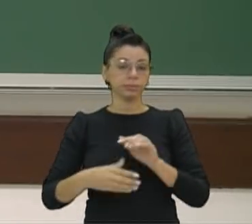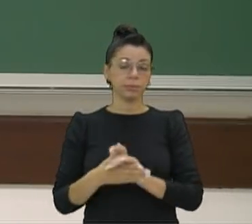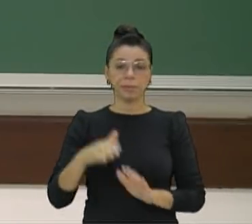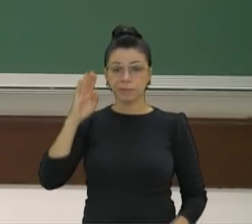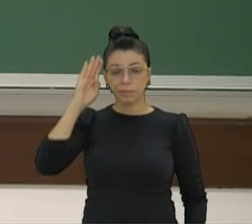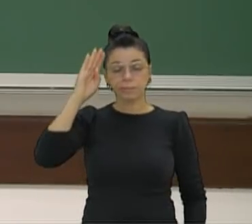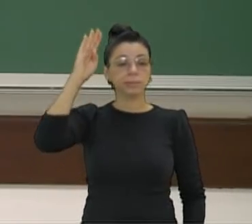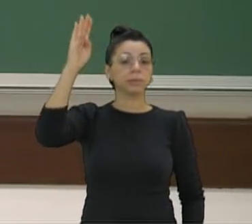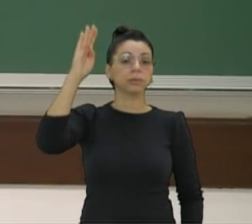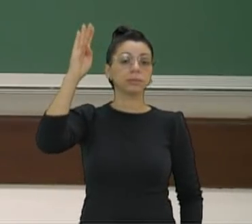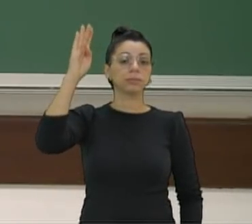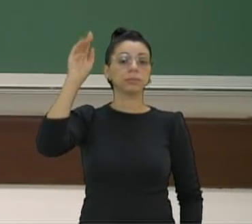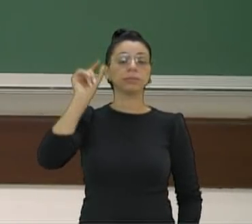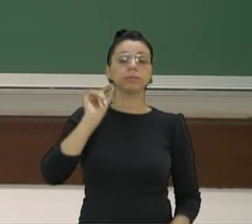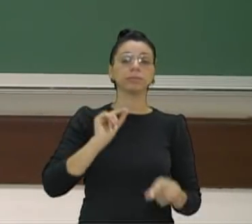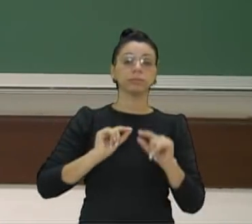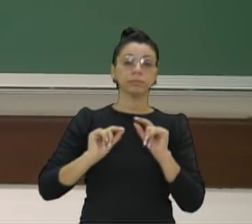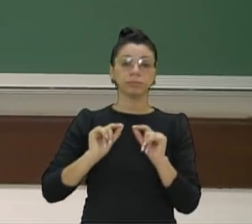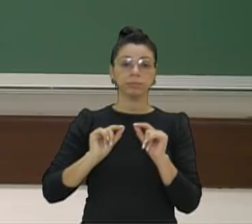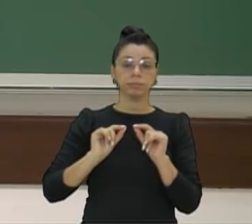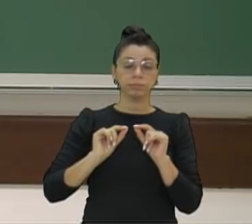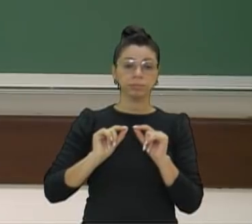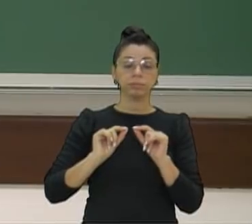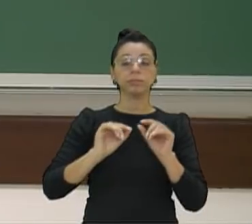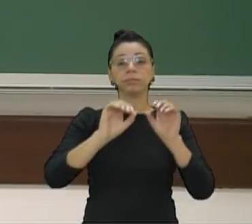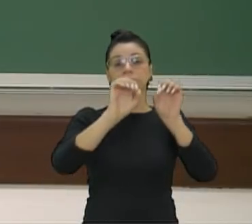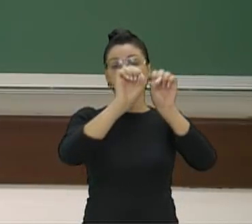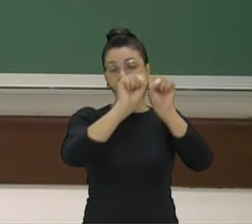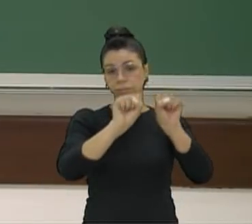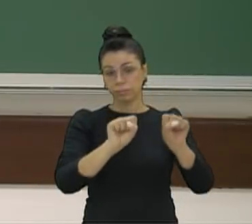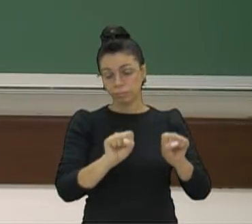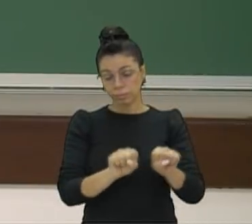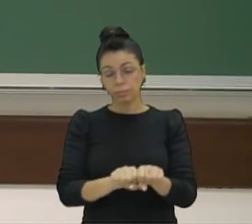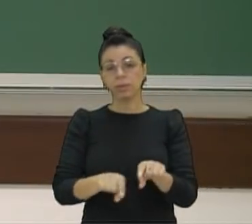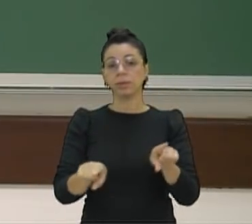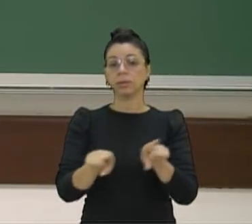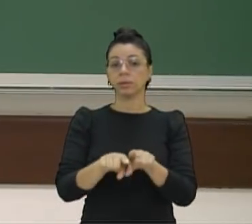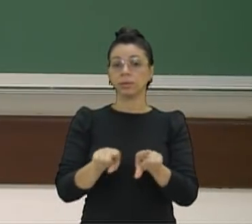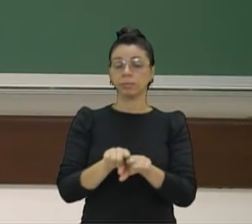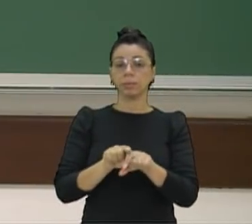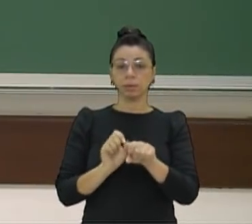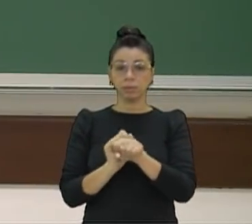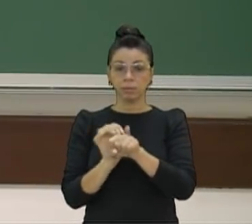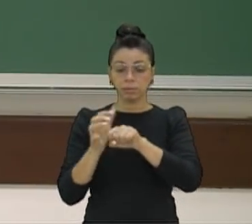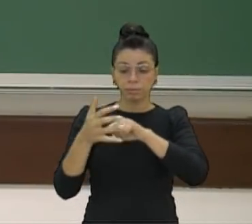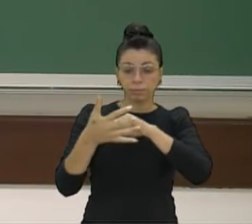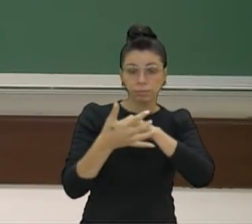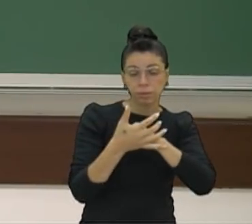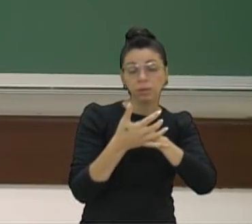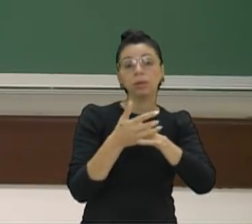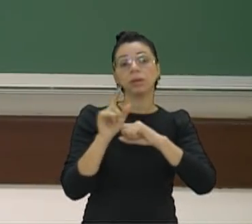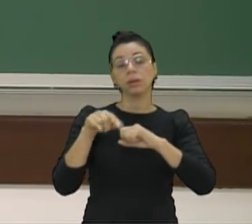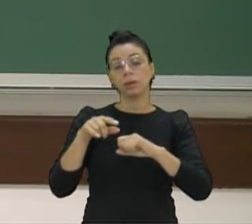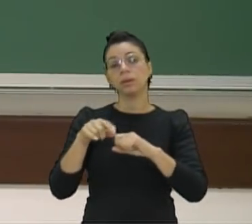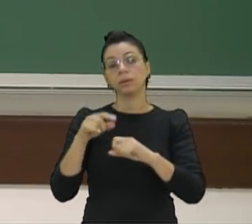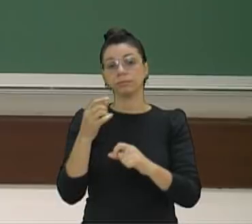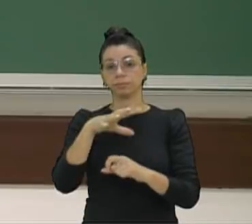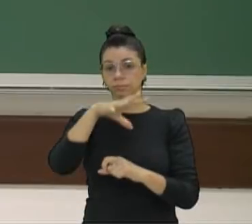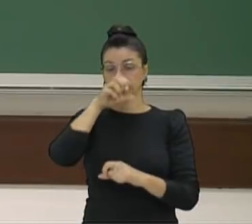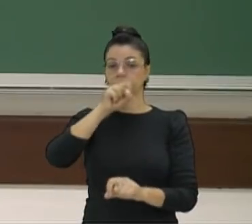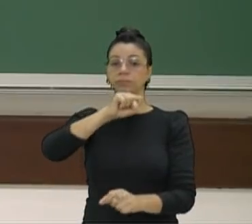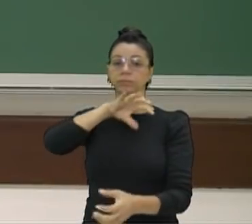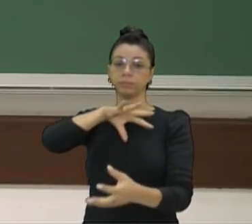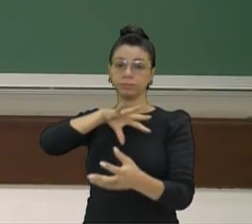principais, não o único, mas um dos principais sistemas, né, também afetado pelo vírus aí, é o sistema respiratório,